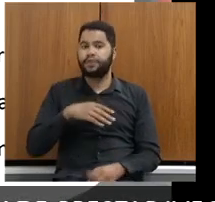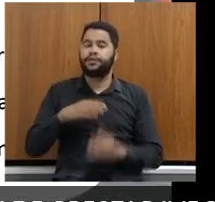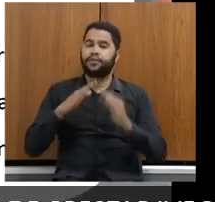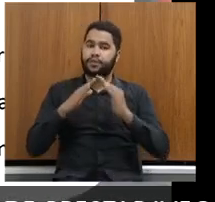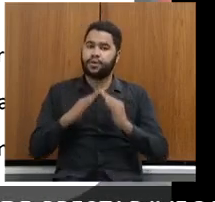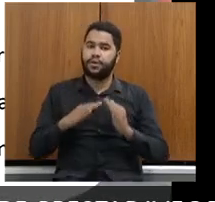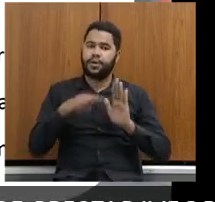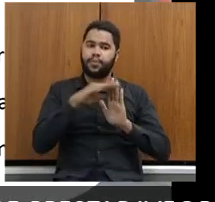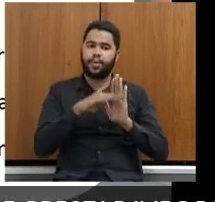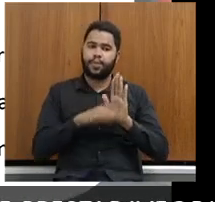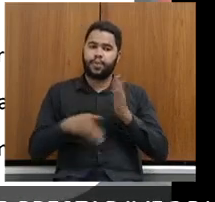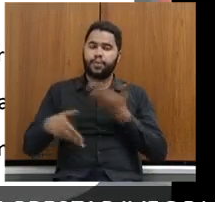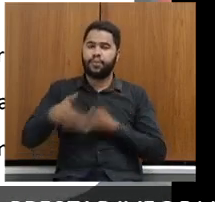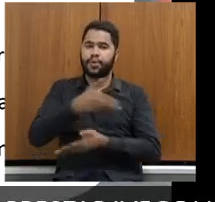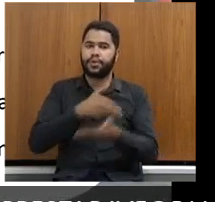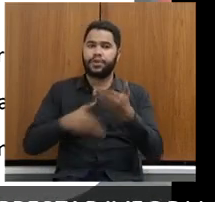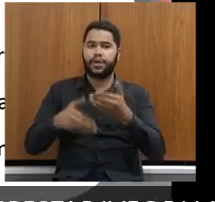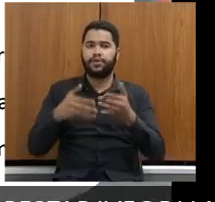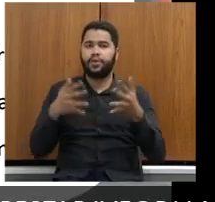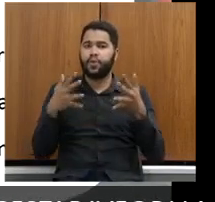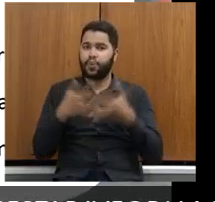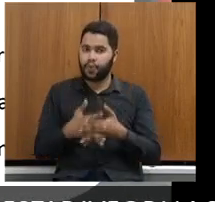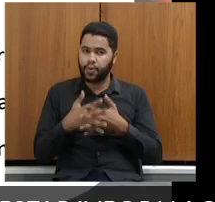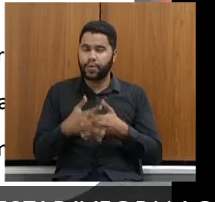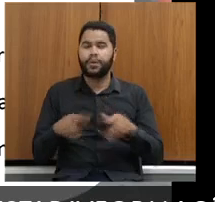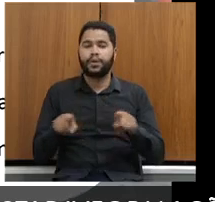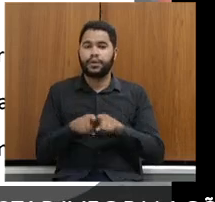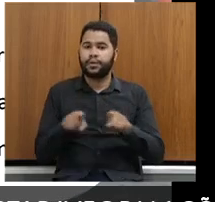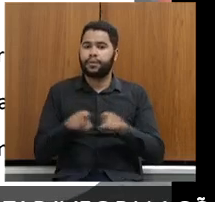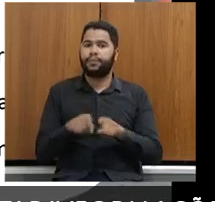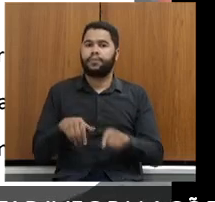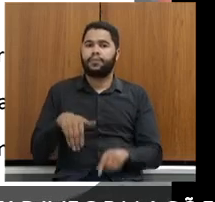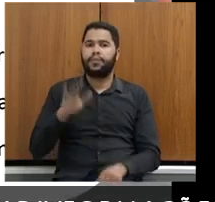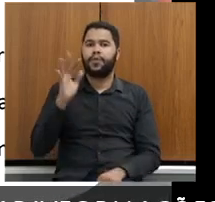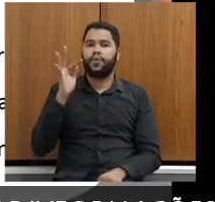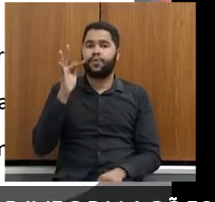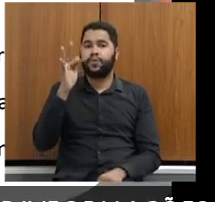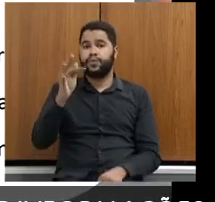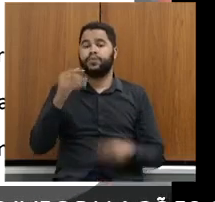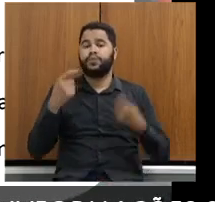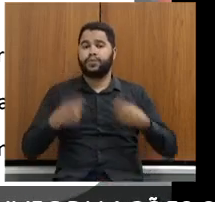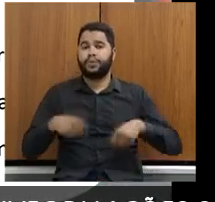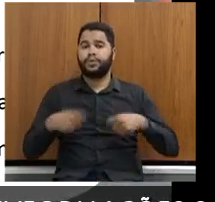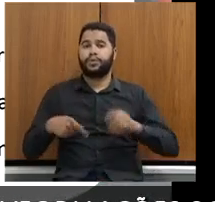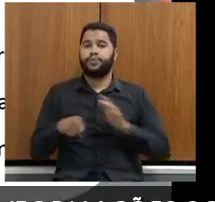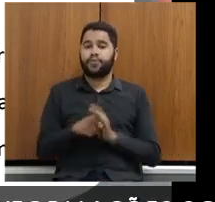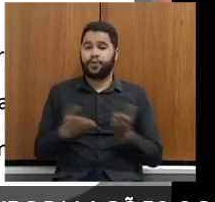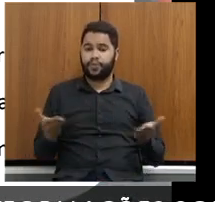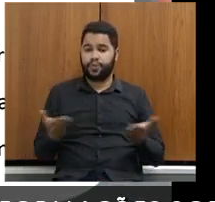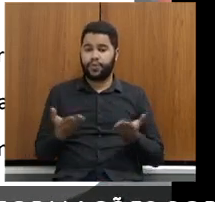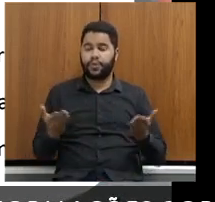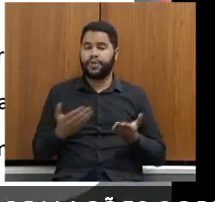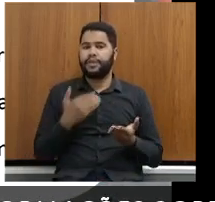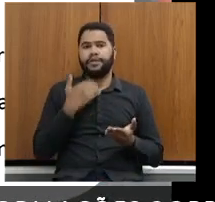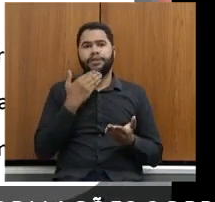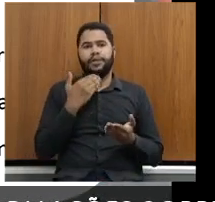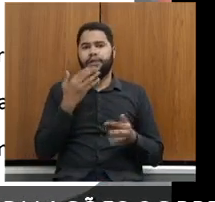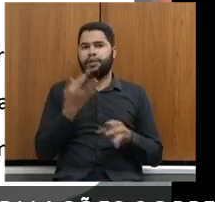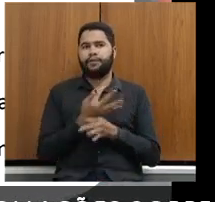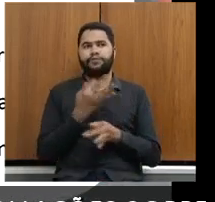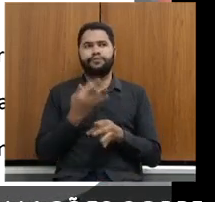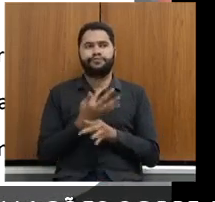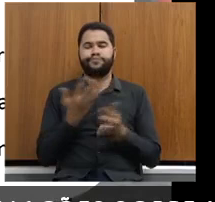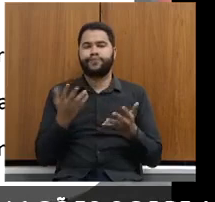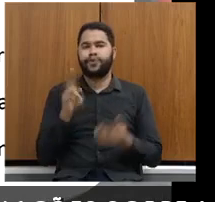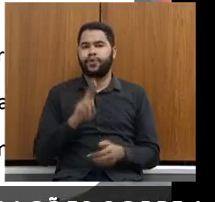tá ligado no programa de mediação de conflitos a mediação também é o mais do que o futuro é uma necessidade do presente ninguém aguenta mais que me